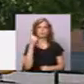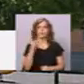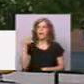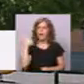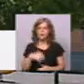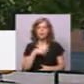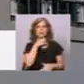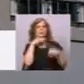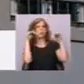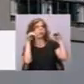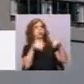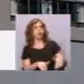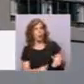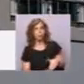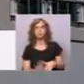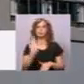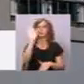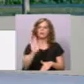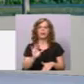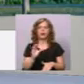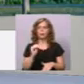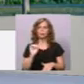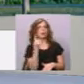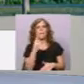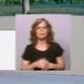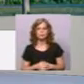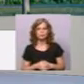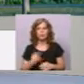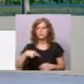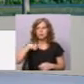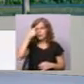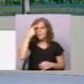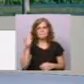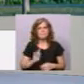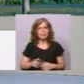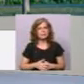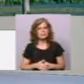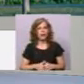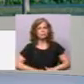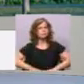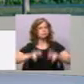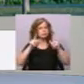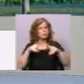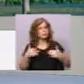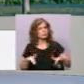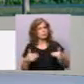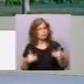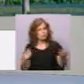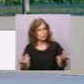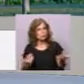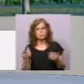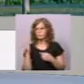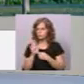para o momento que estávamos foi demasiado rápido. Nunca pensávamos que íamos estar com níveis de crescimento. Por exemplo, nos